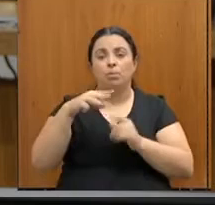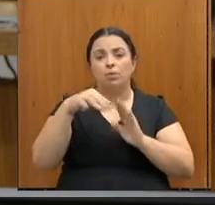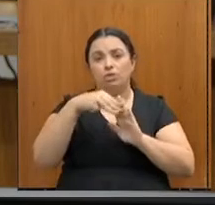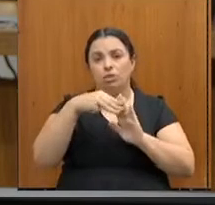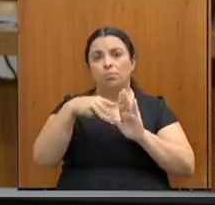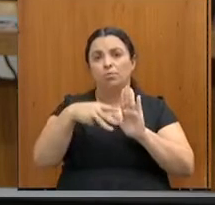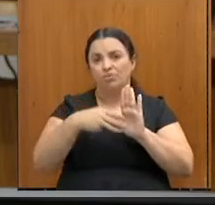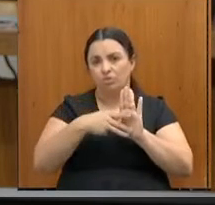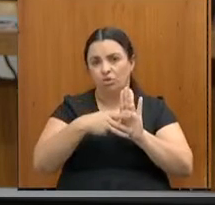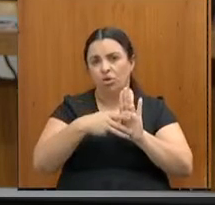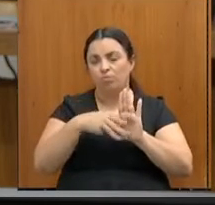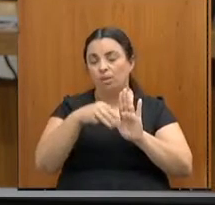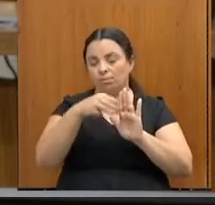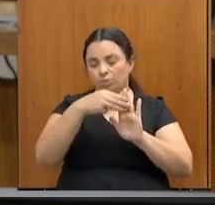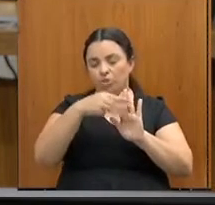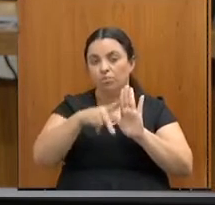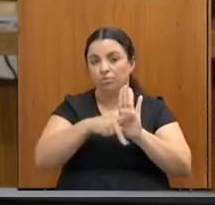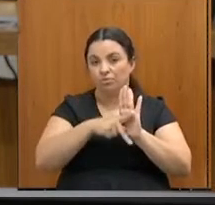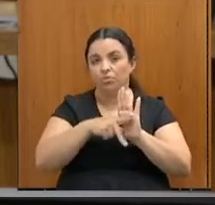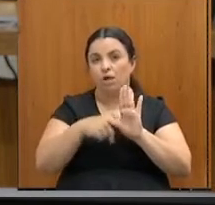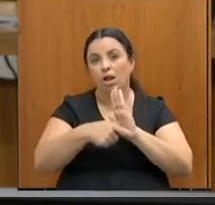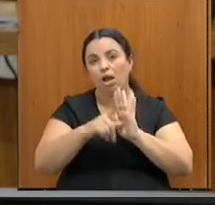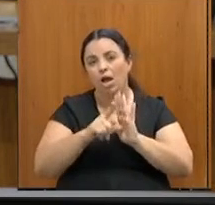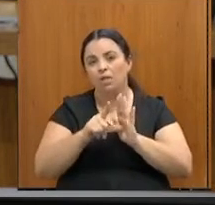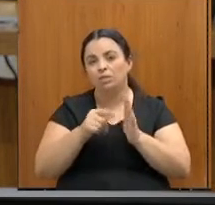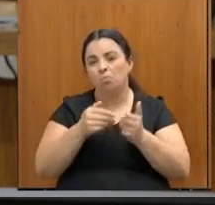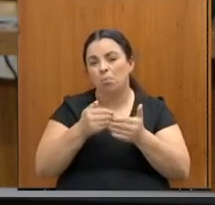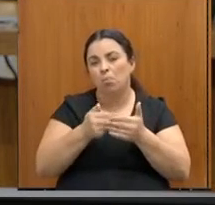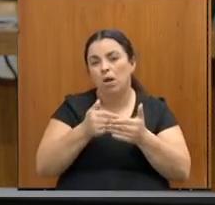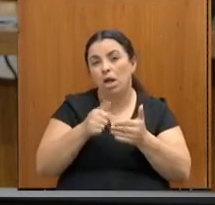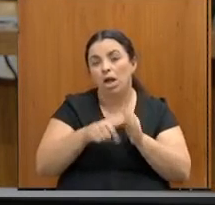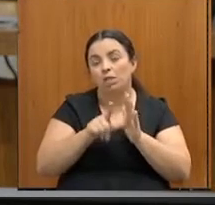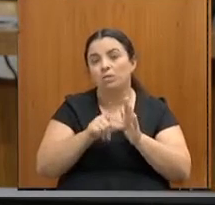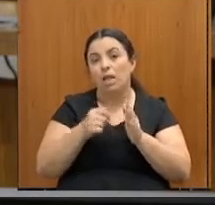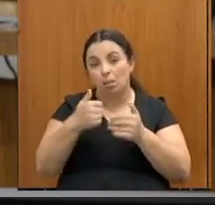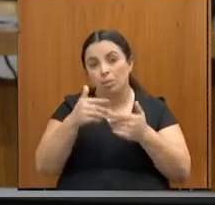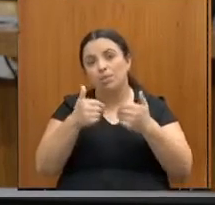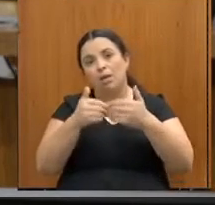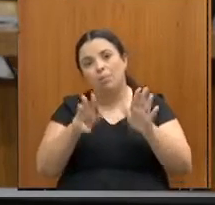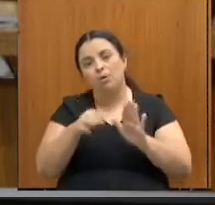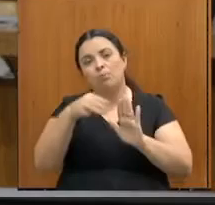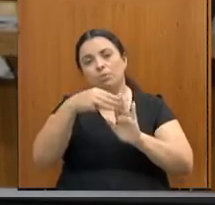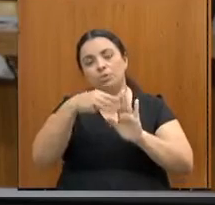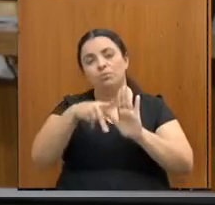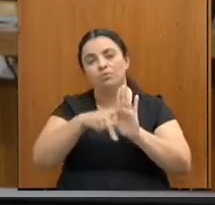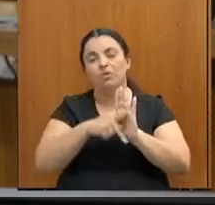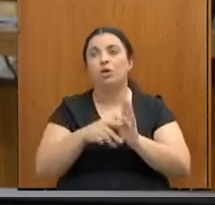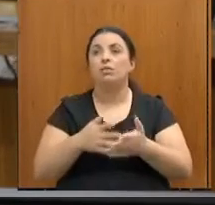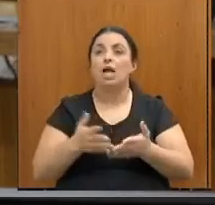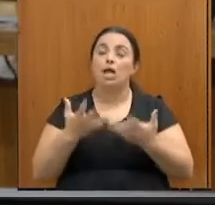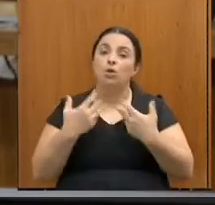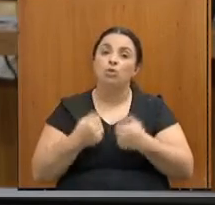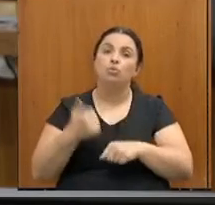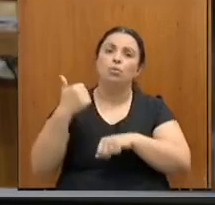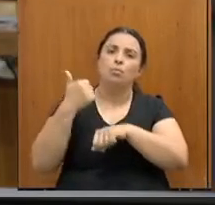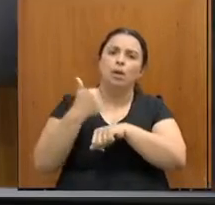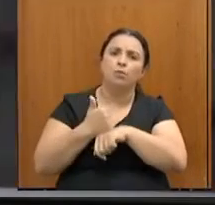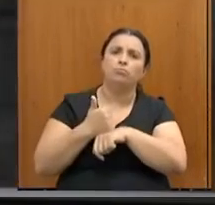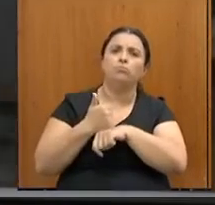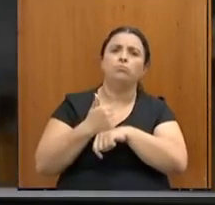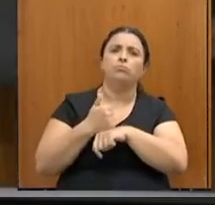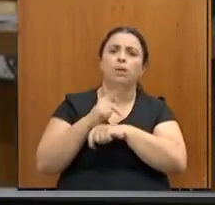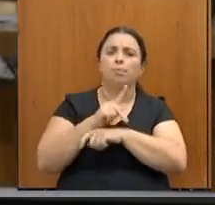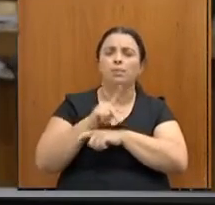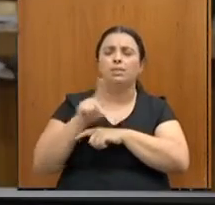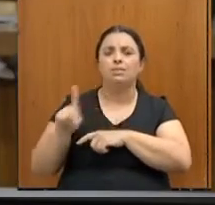e como diretor financeiro e assumir a presidência da Cetep né da companhia de transmissão de energia elétrica